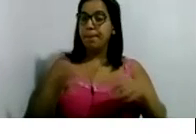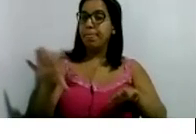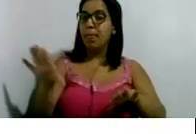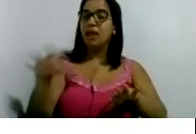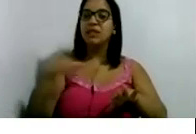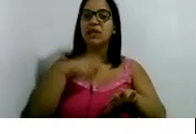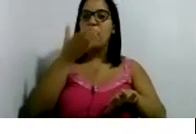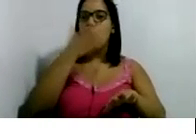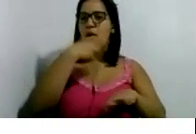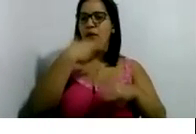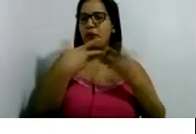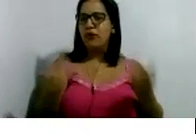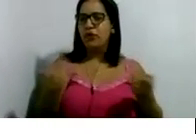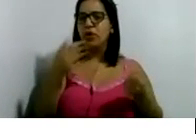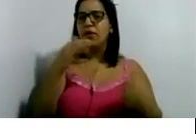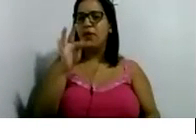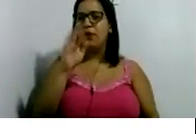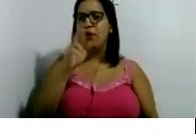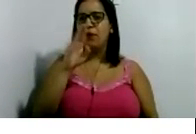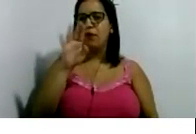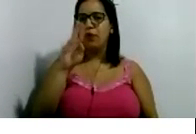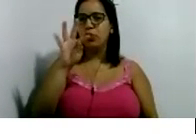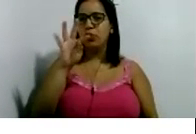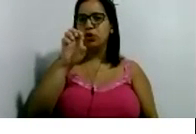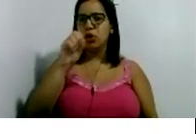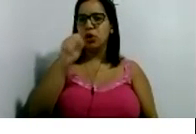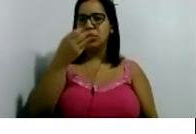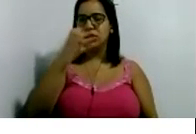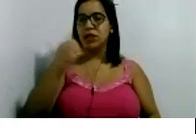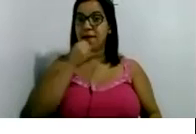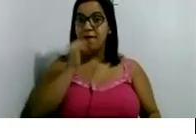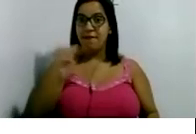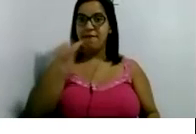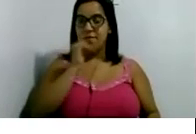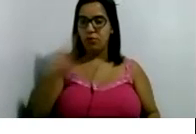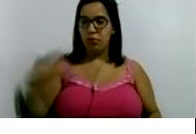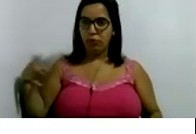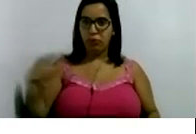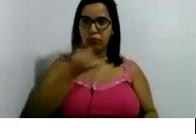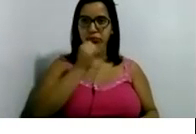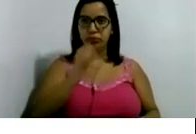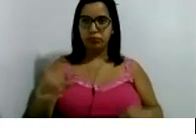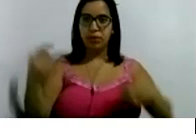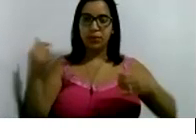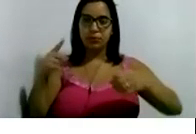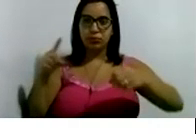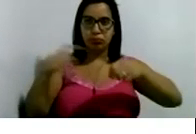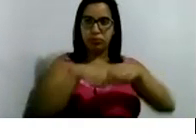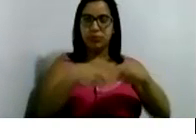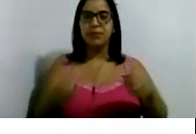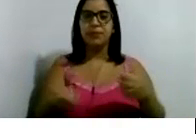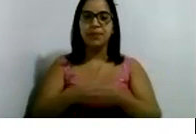frutose. Então, a frutose, ela vai servir de energia para o espermatozoide. Então, aqui a gente também vê uma causa